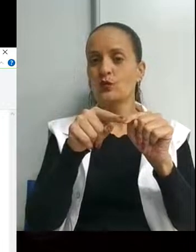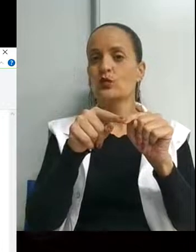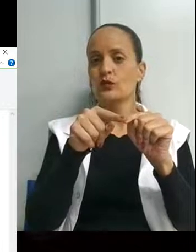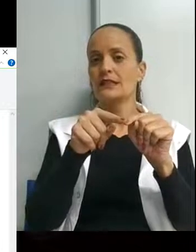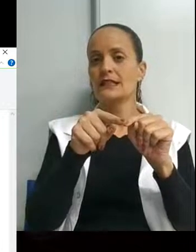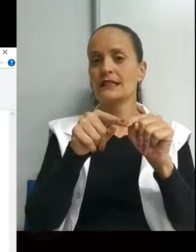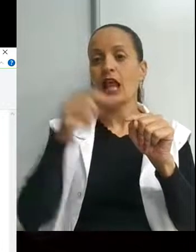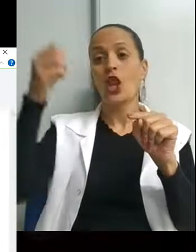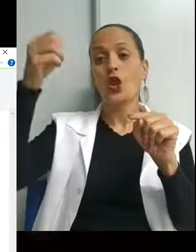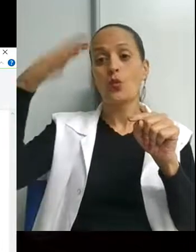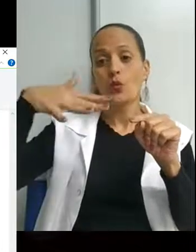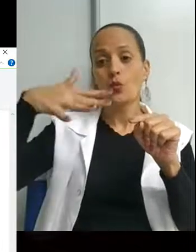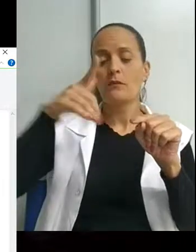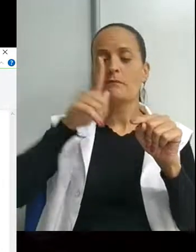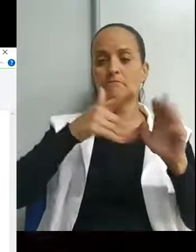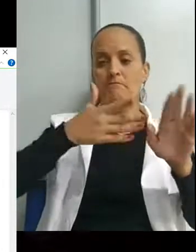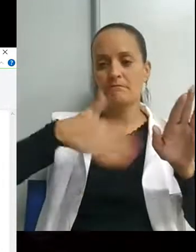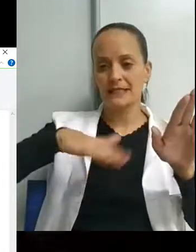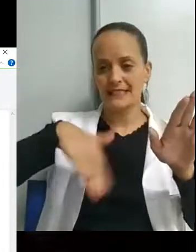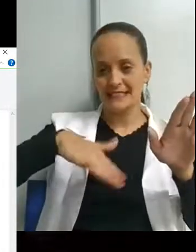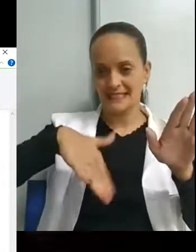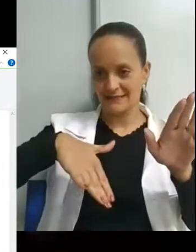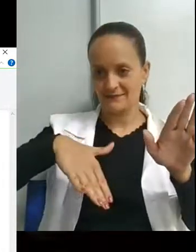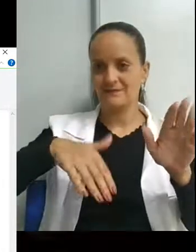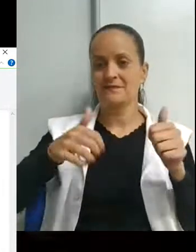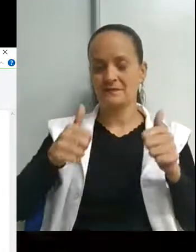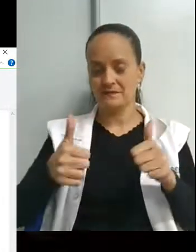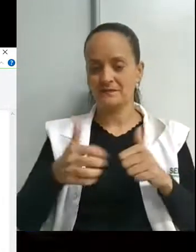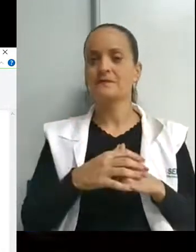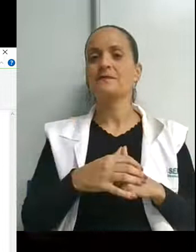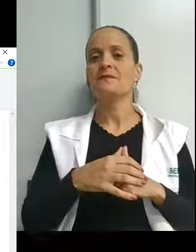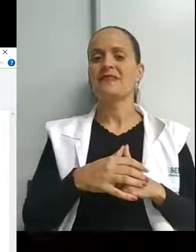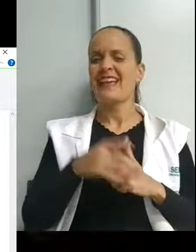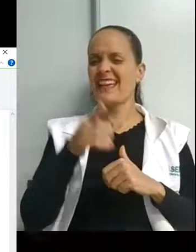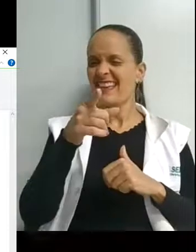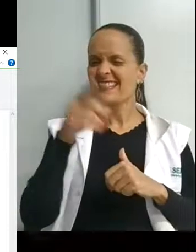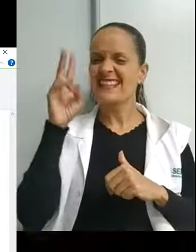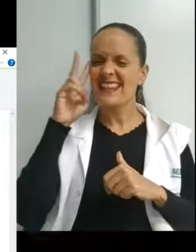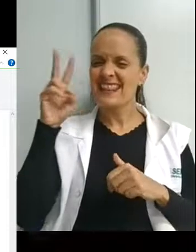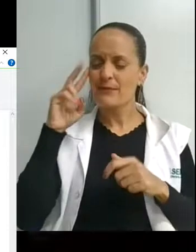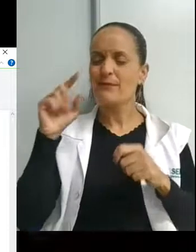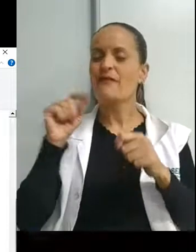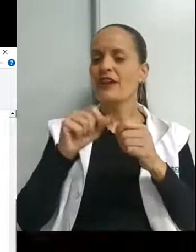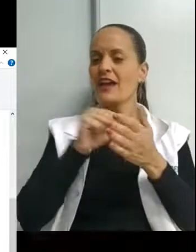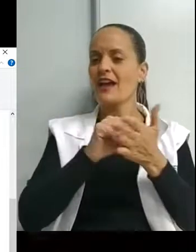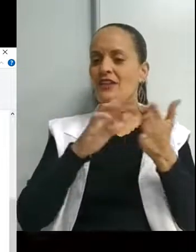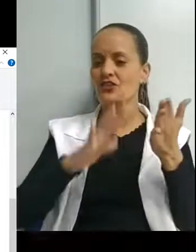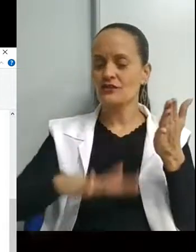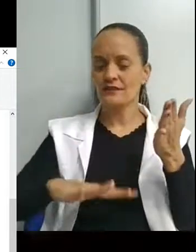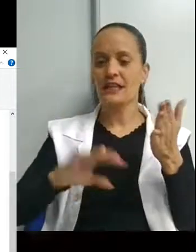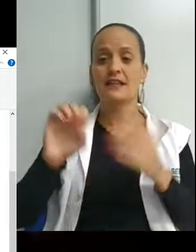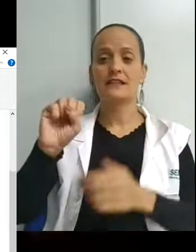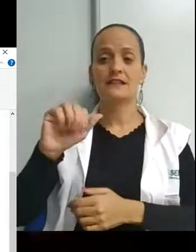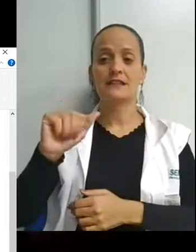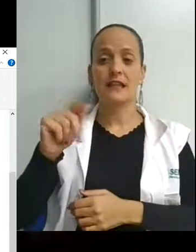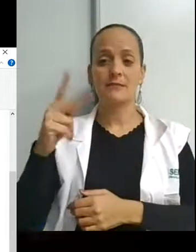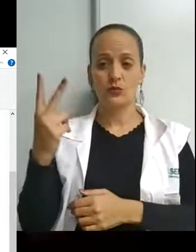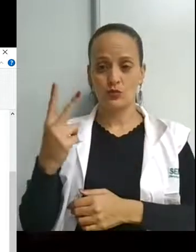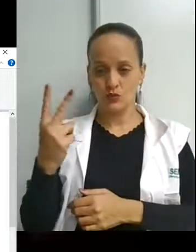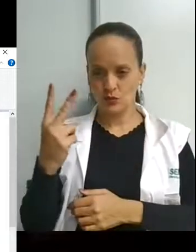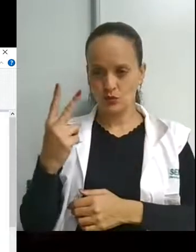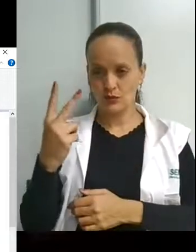é o circuito que já existe lá, que a gente fez aonde? Lá na SAP 1, né? Então, a